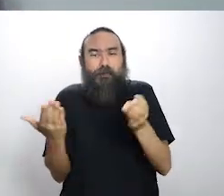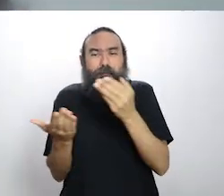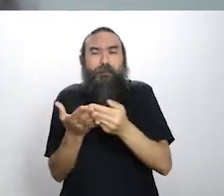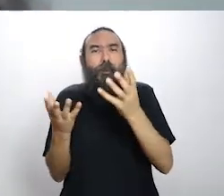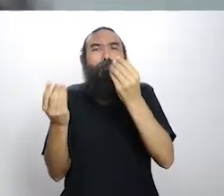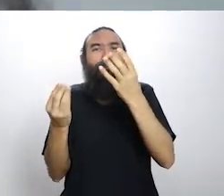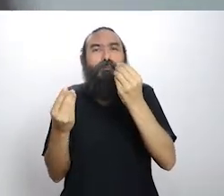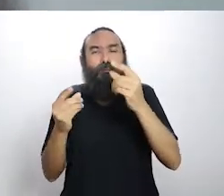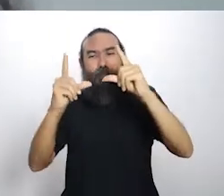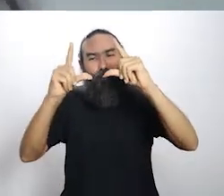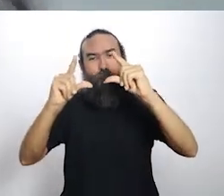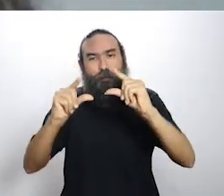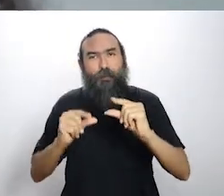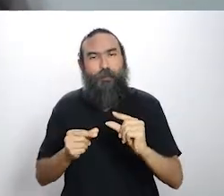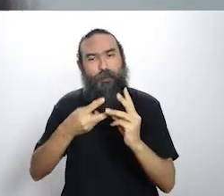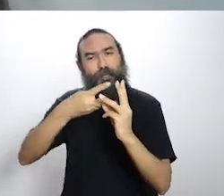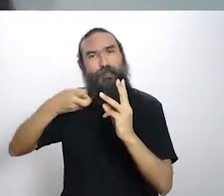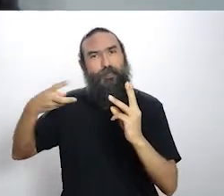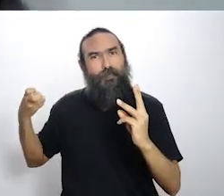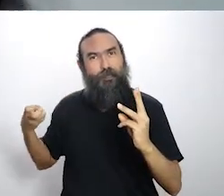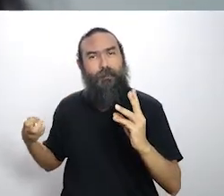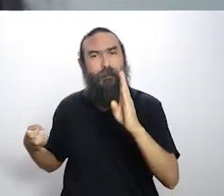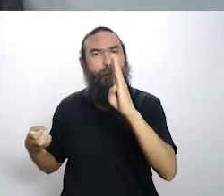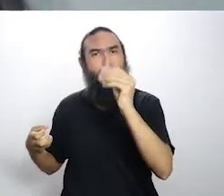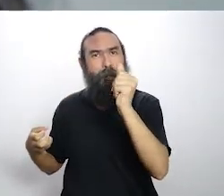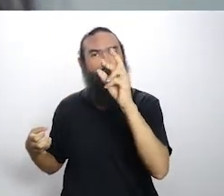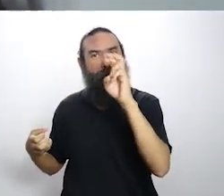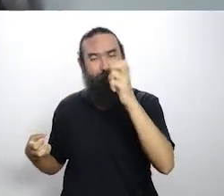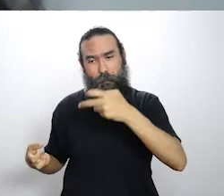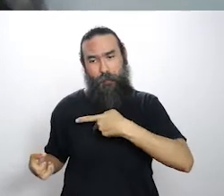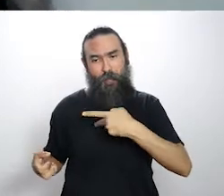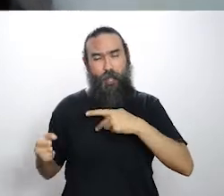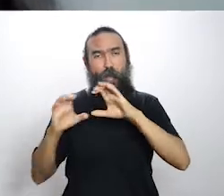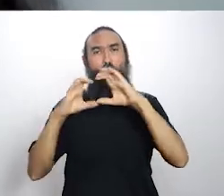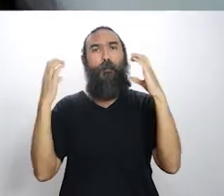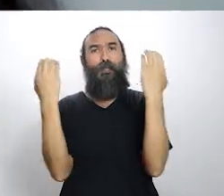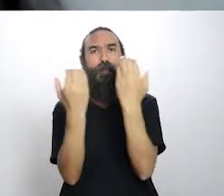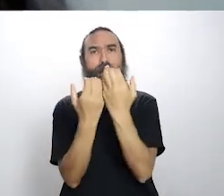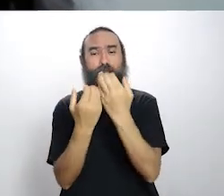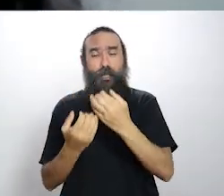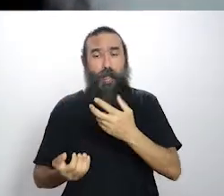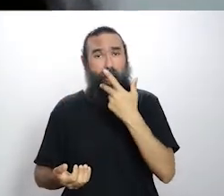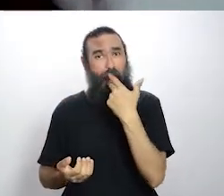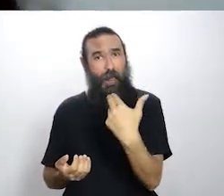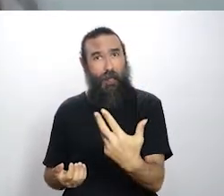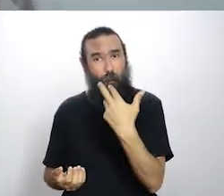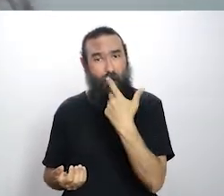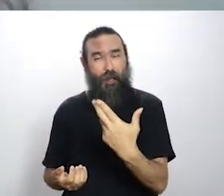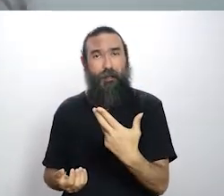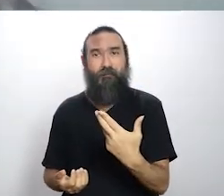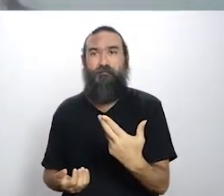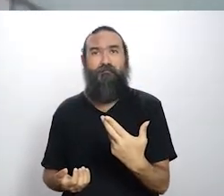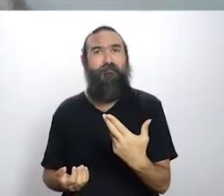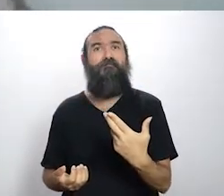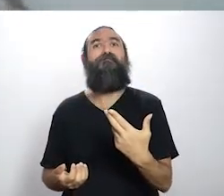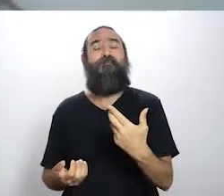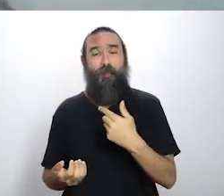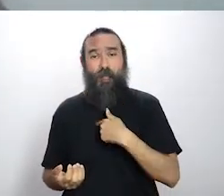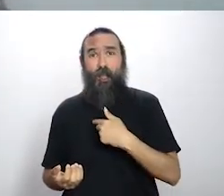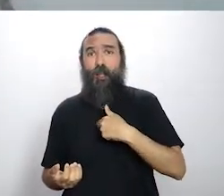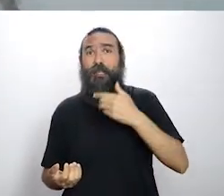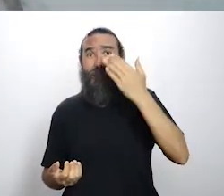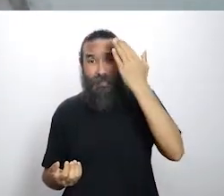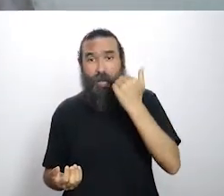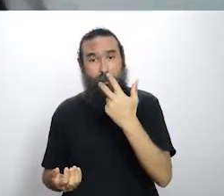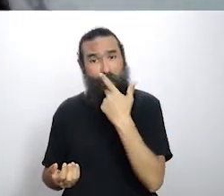nós aprendemos a falar uma língua chamada de Iengatu, que foi levada pelos missionários. Então, eu